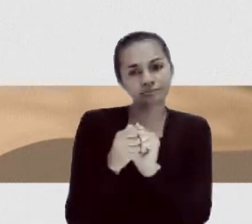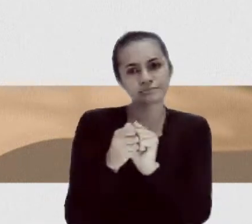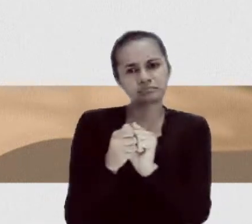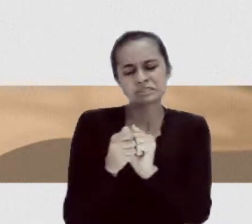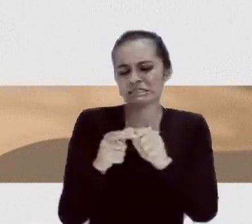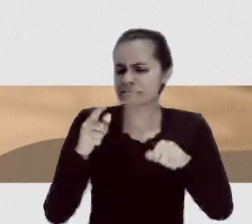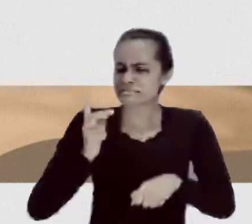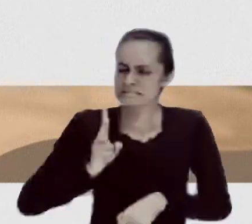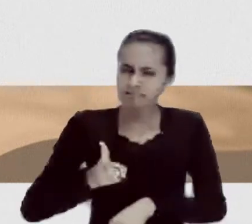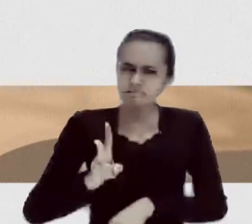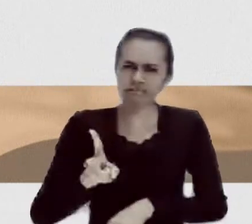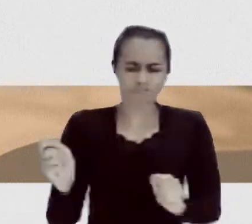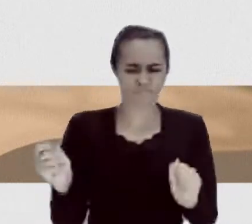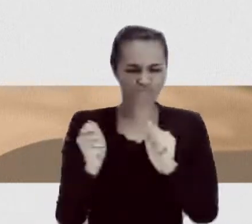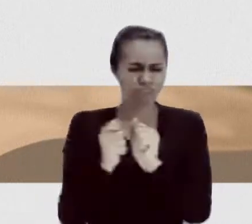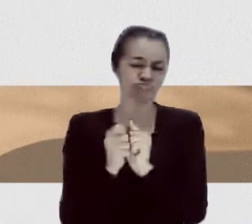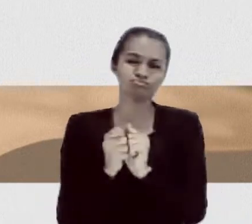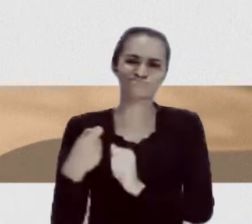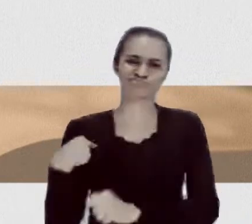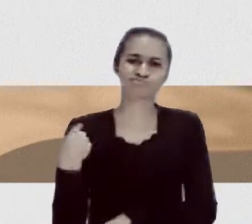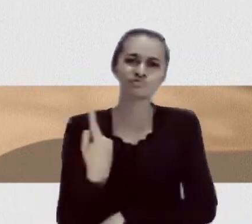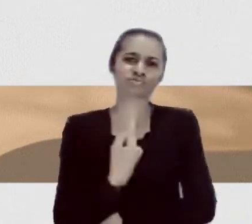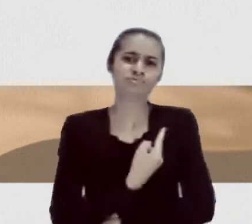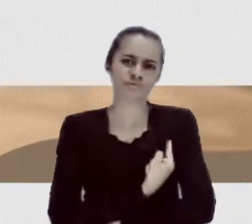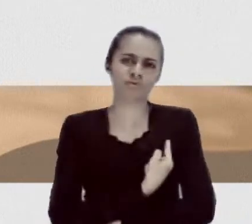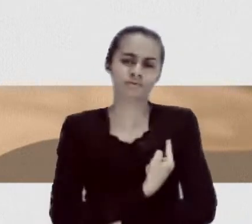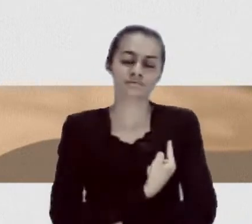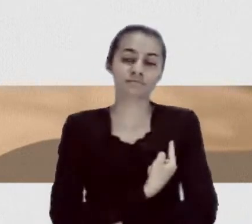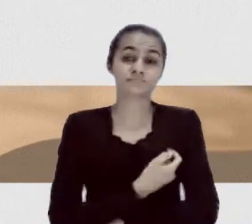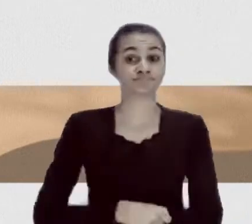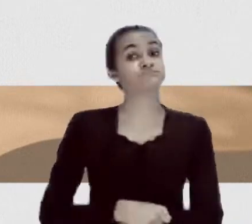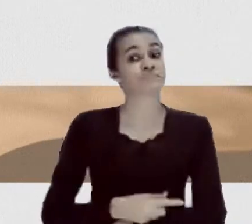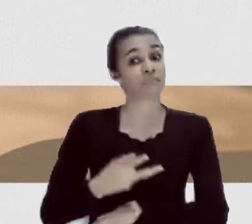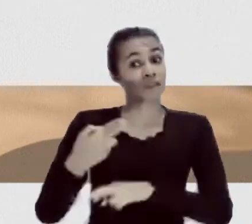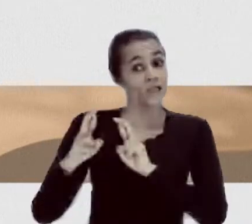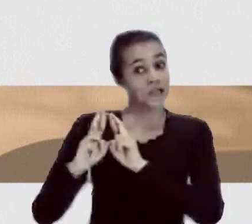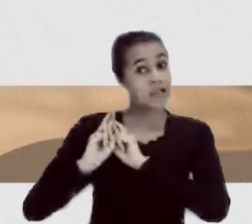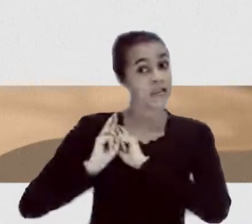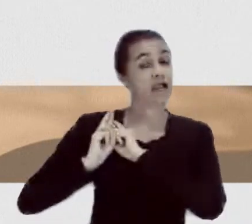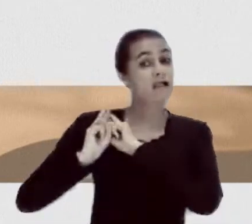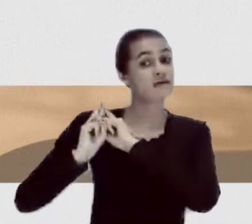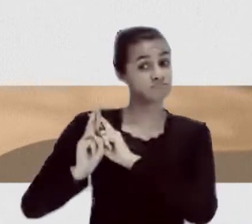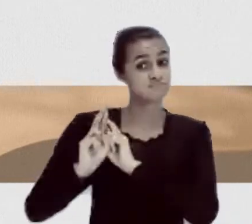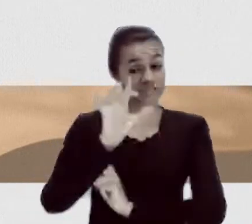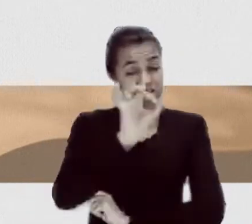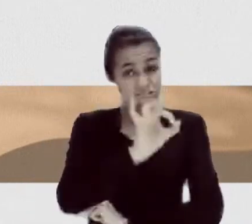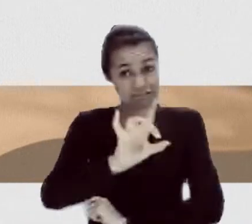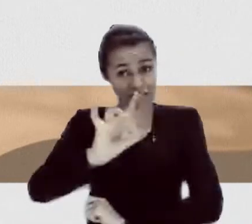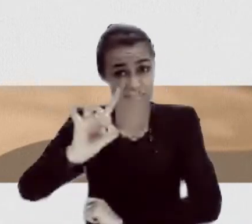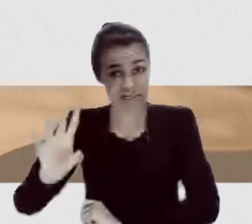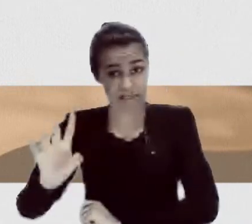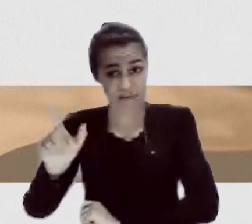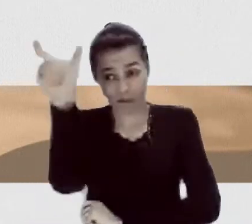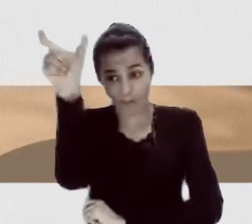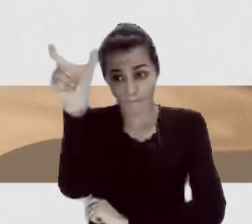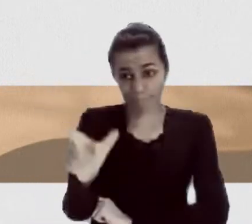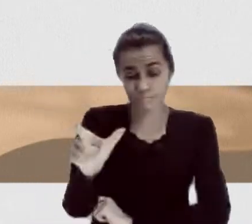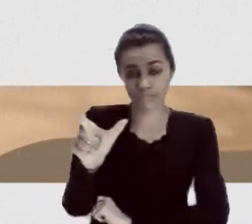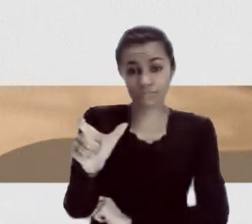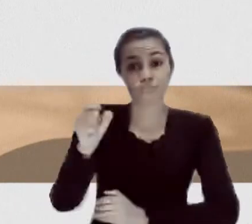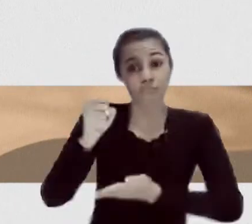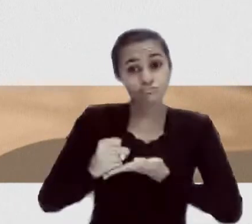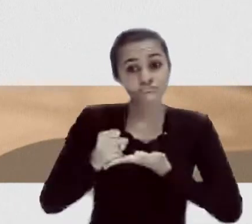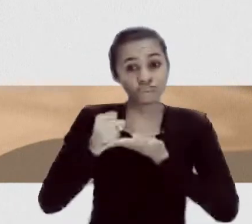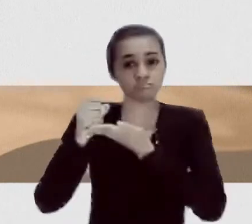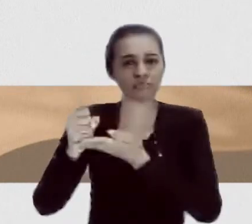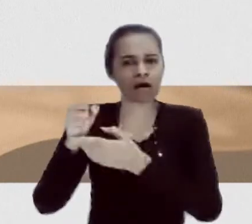os membros de cada igreja a responsabilidade pessoal de cuidar deles. Não devemos transferir